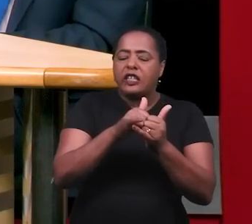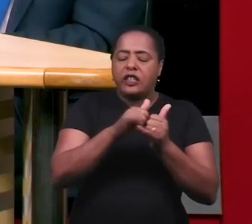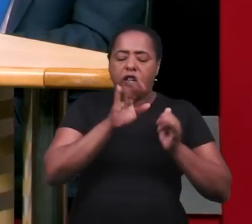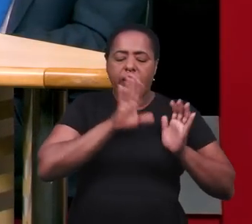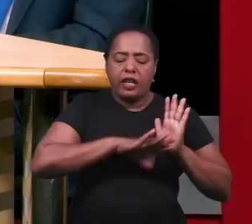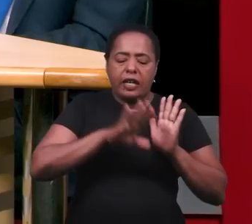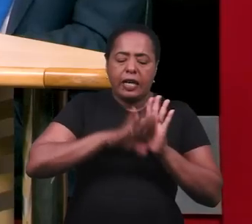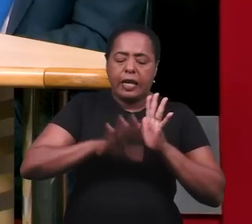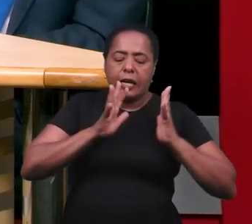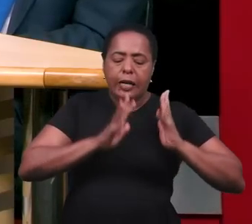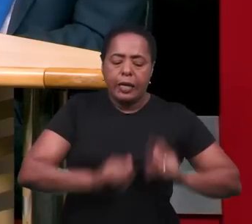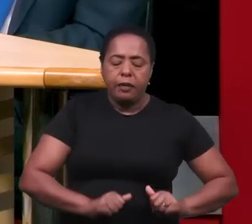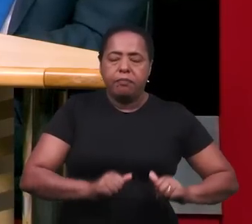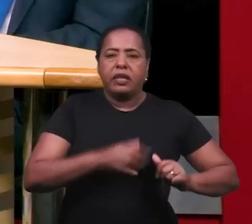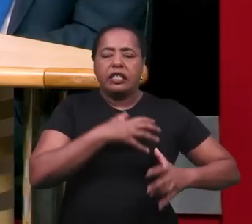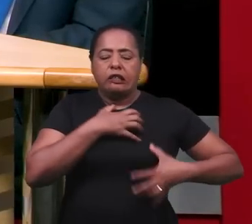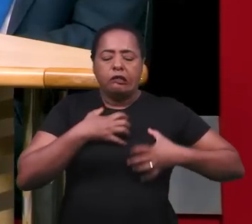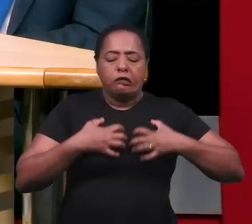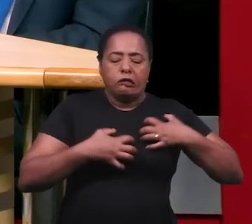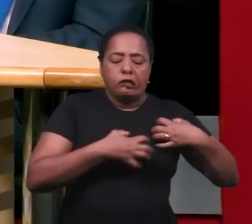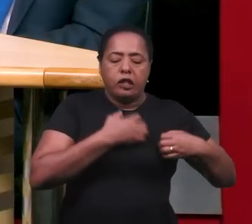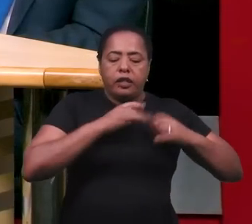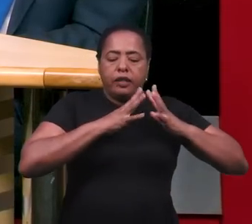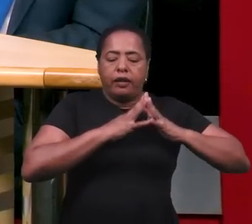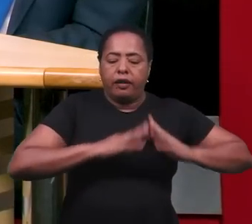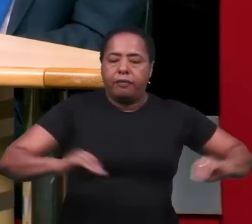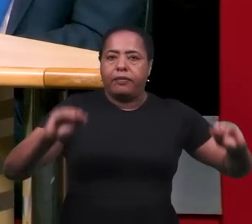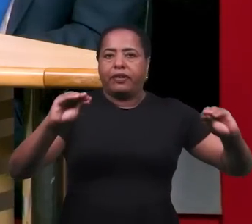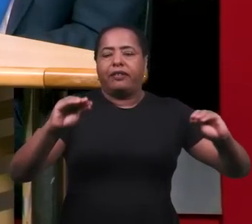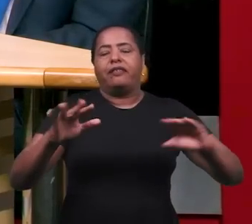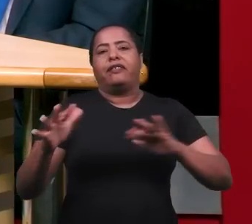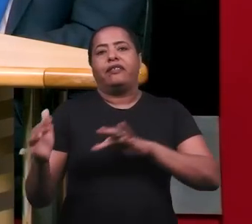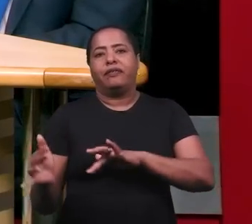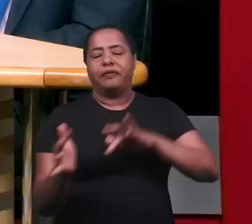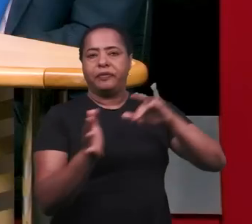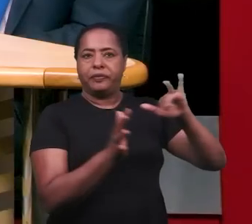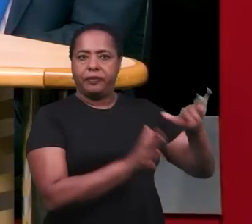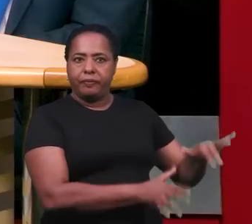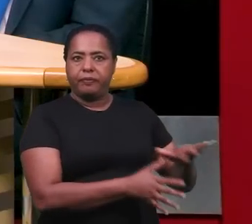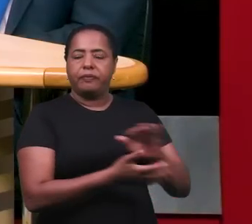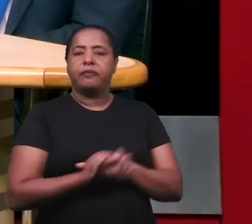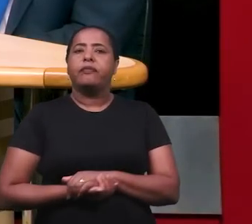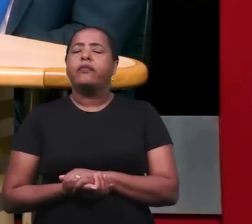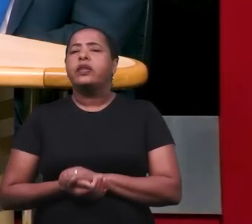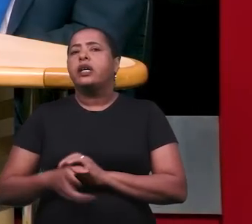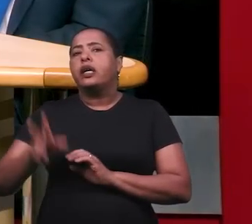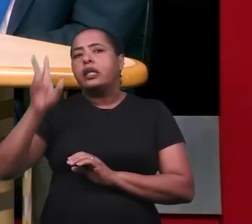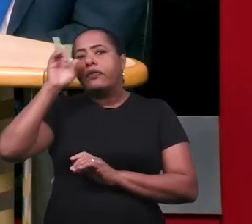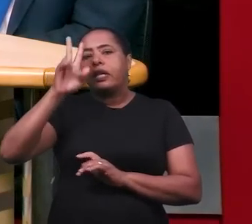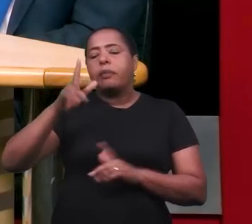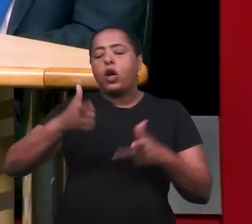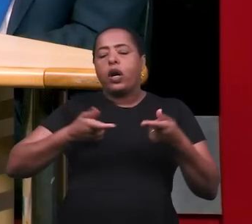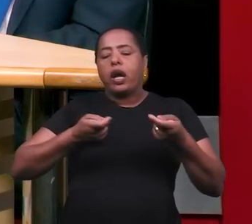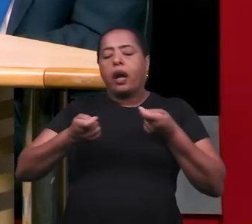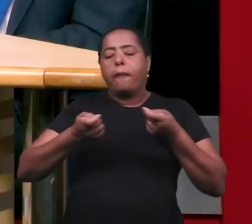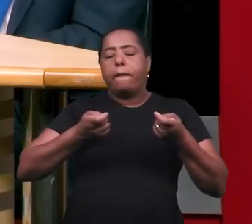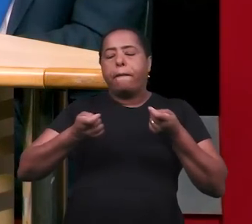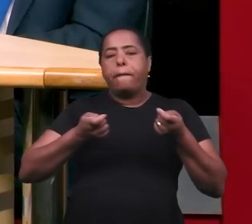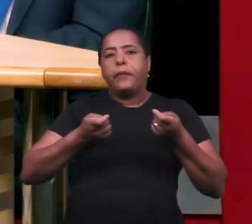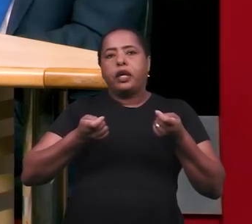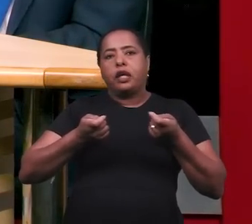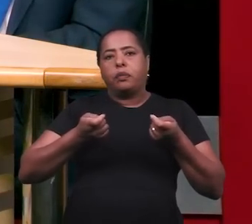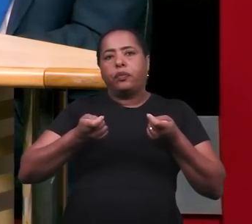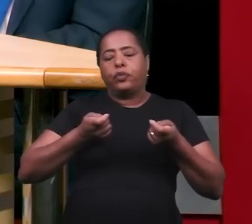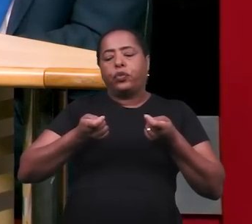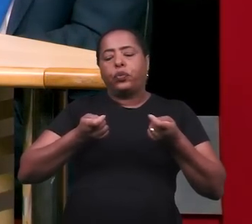as raízes de amargura, né? É interessante, né, que o Guilherme, vocês comentando a questão eu estava me